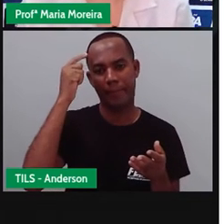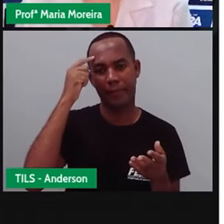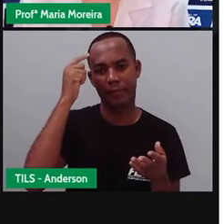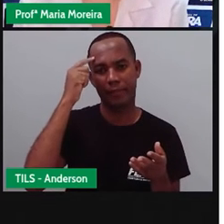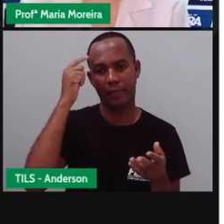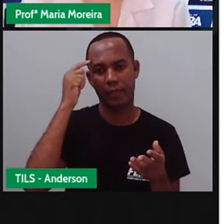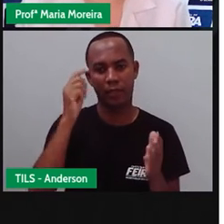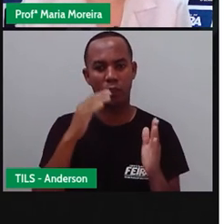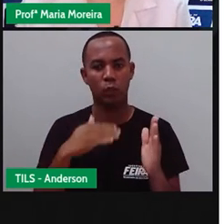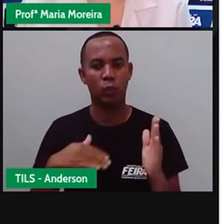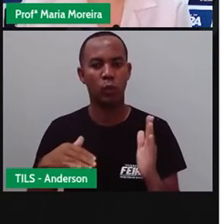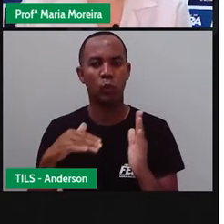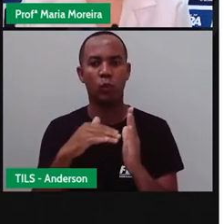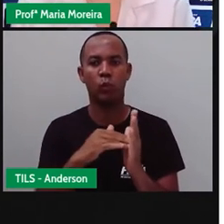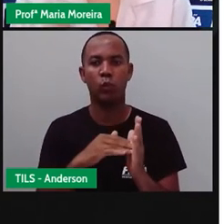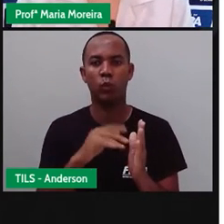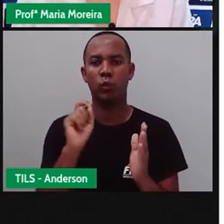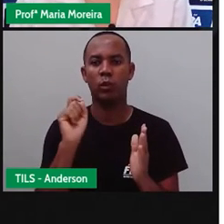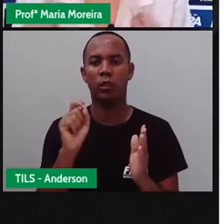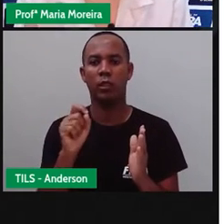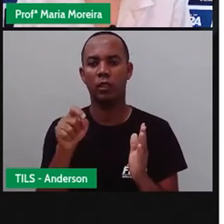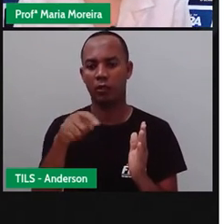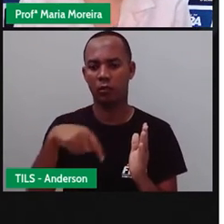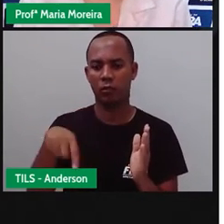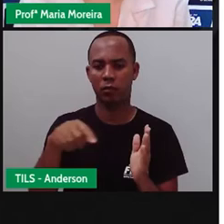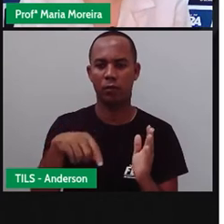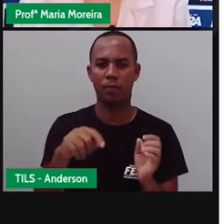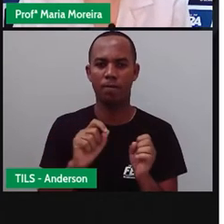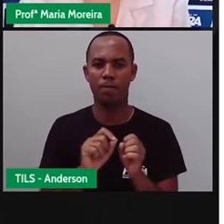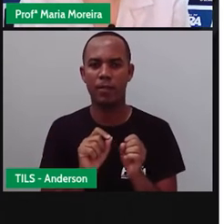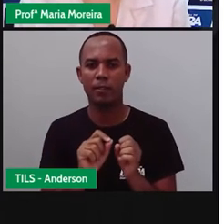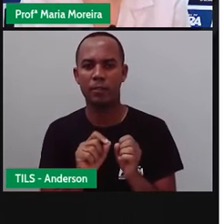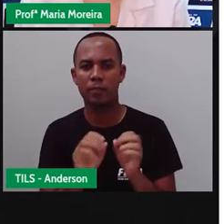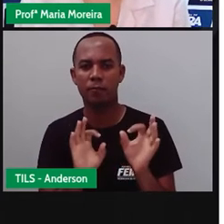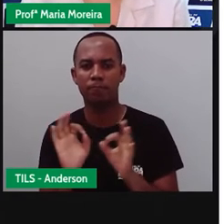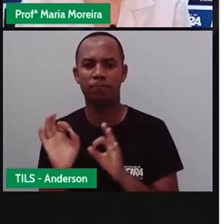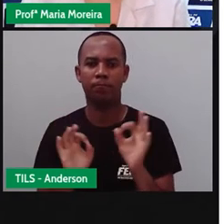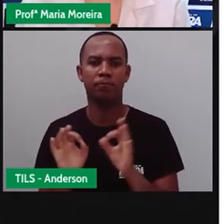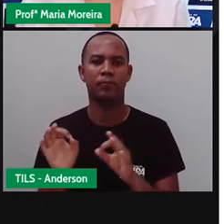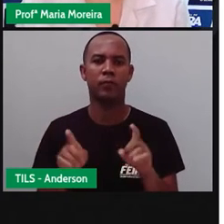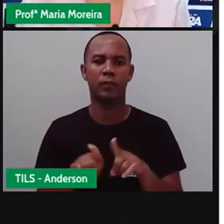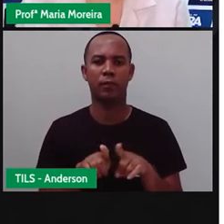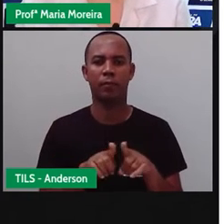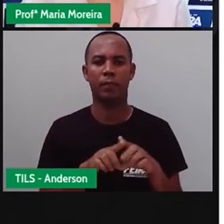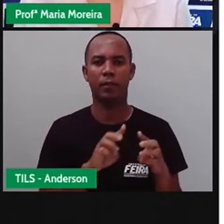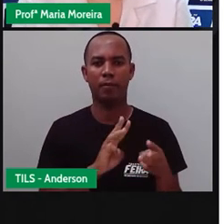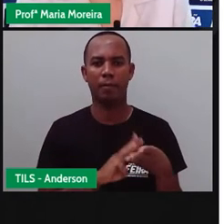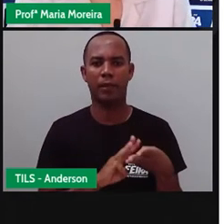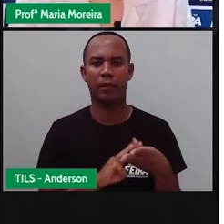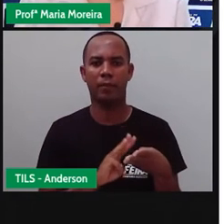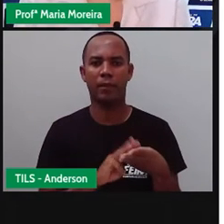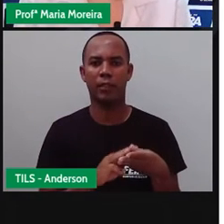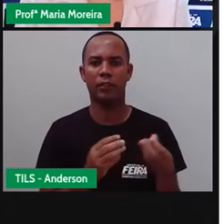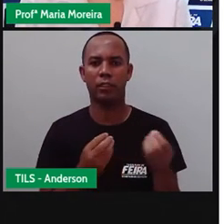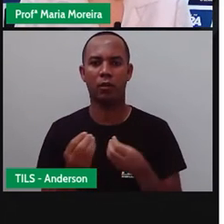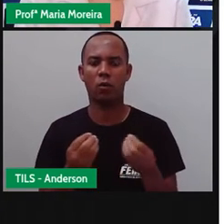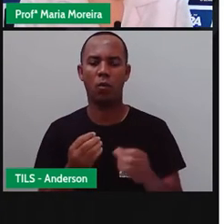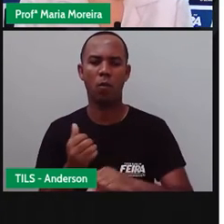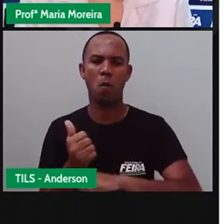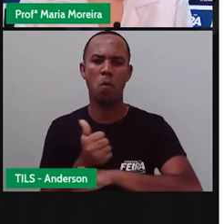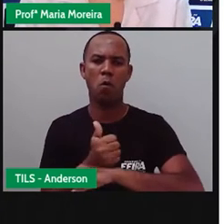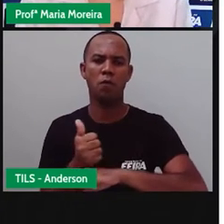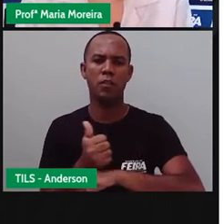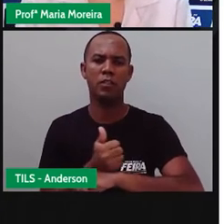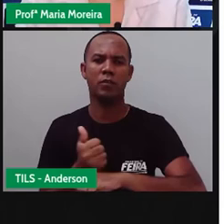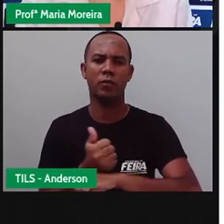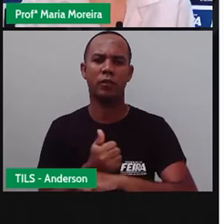em tudo que vocês estão fazendo o que é ih a matemática na verdade está envolvida das confissões né